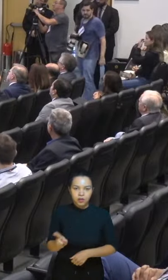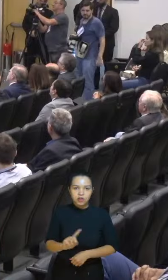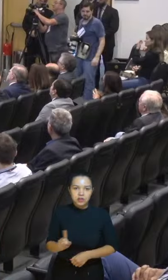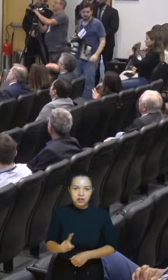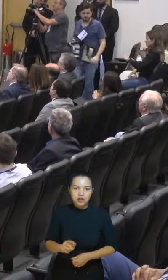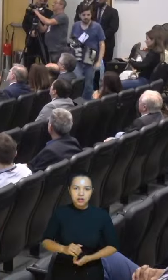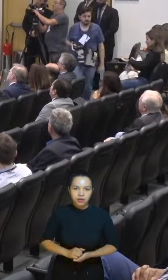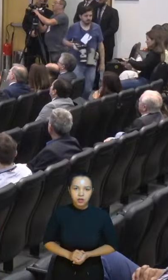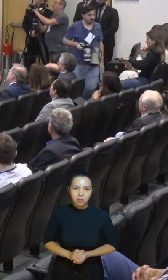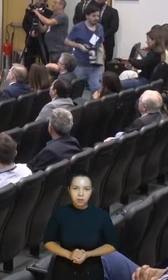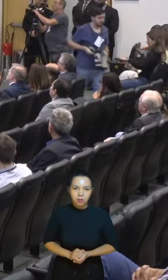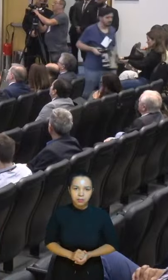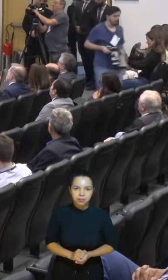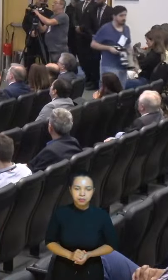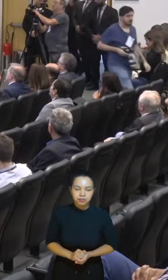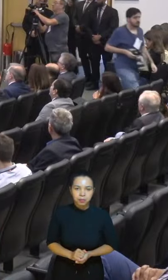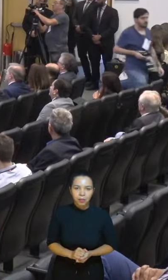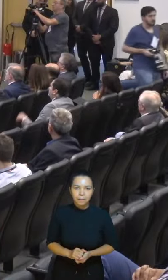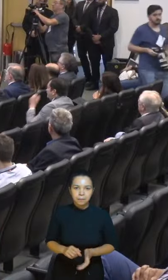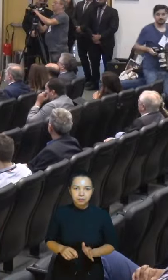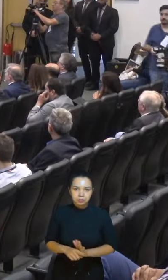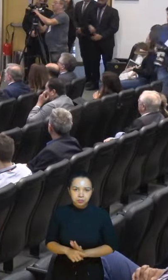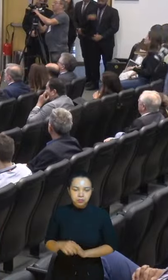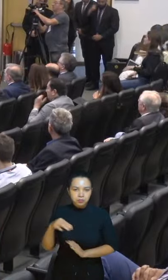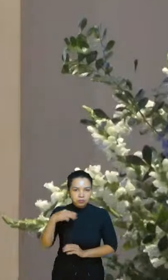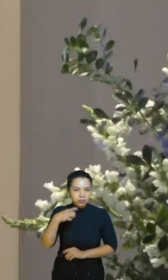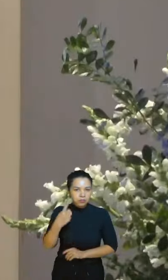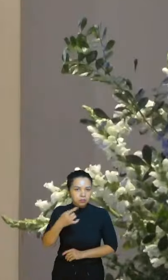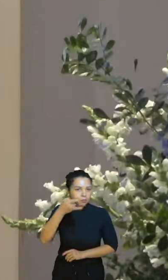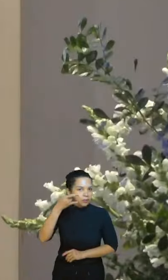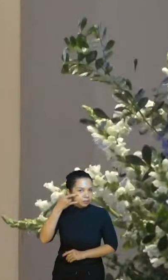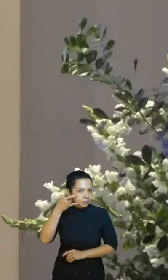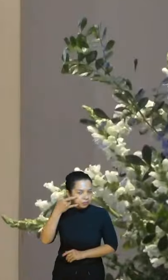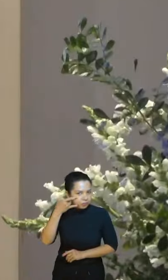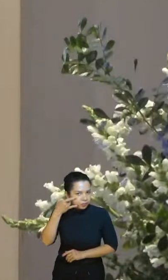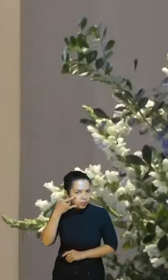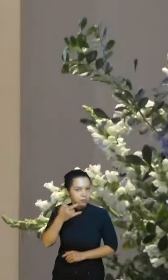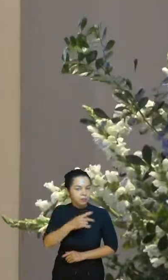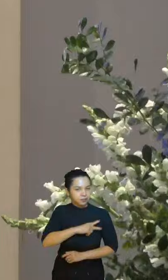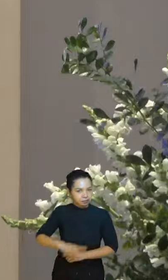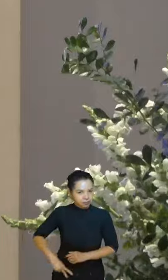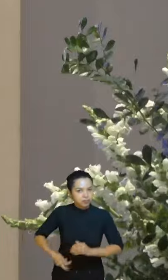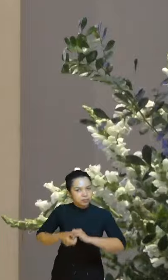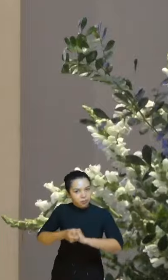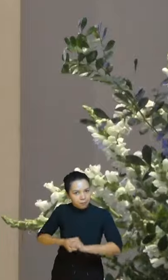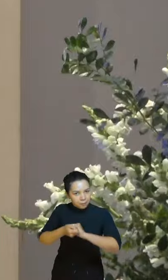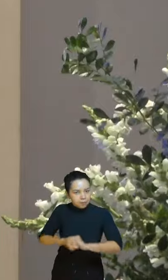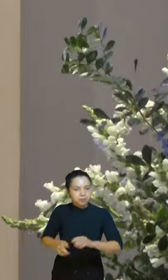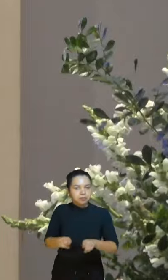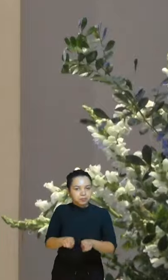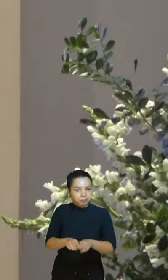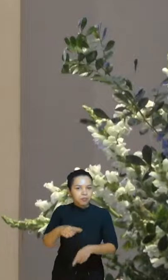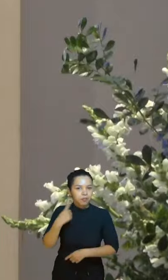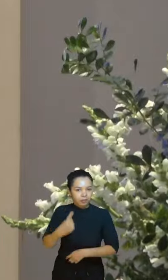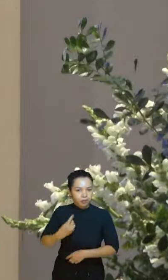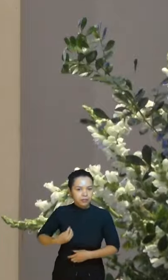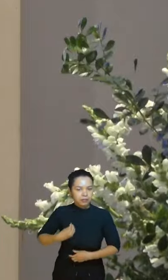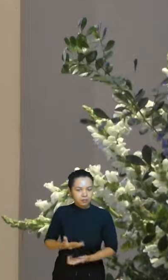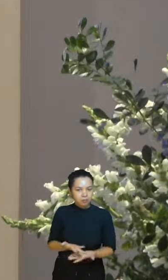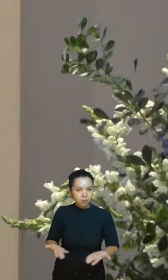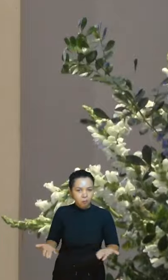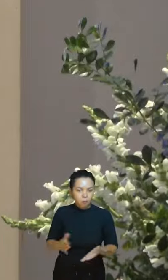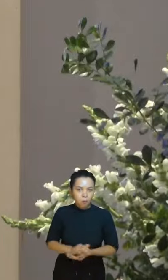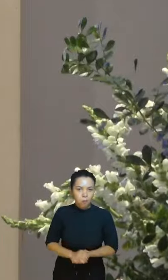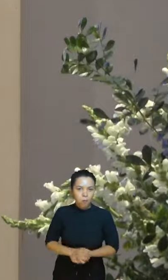cumprimento Presidente Mauro de Nadal e na pessoa del Os Deputados de hoje cumprimento Os Deputados de